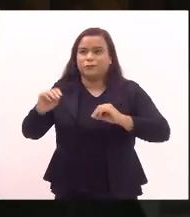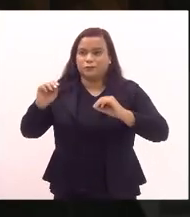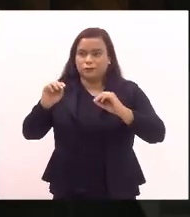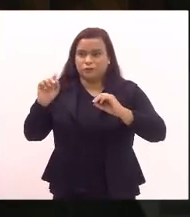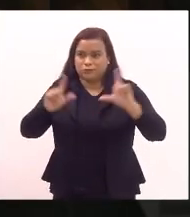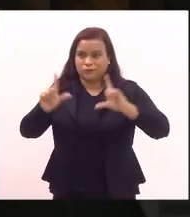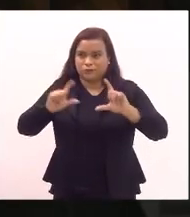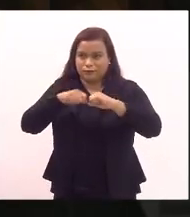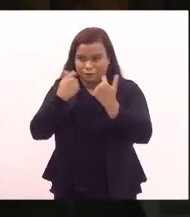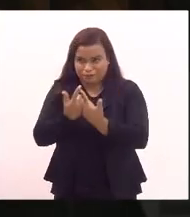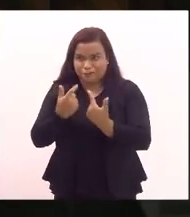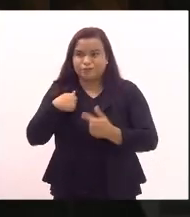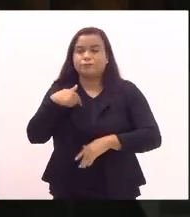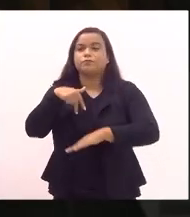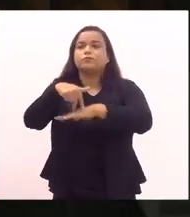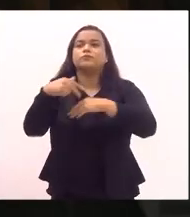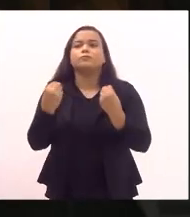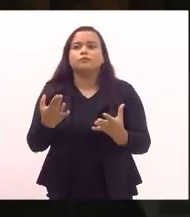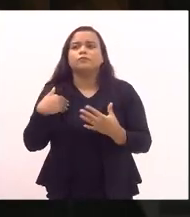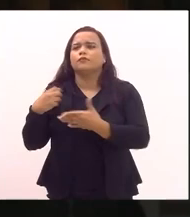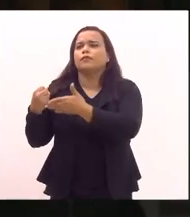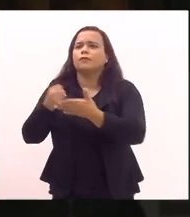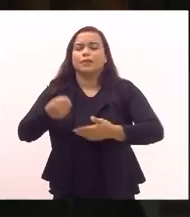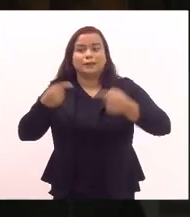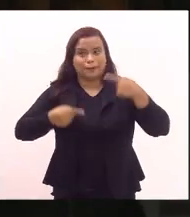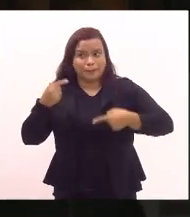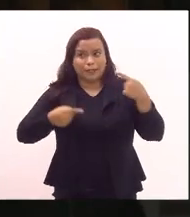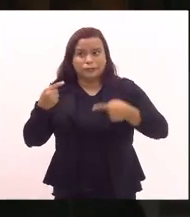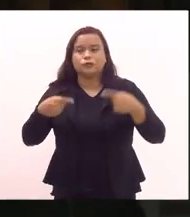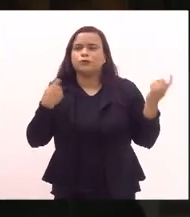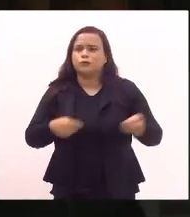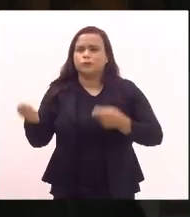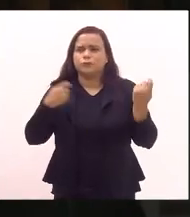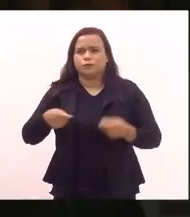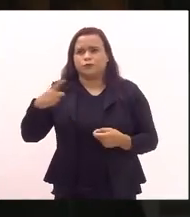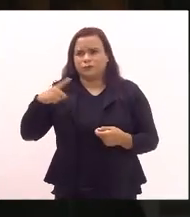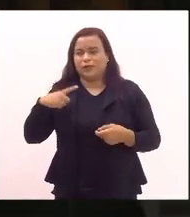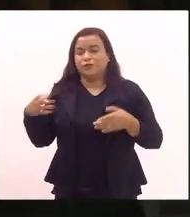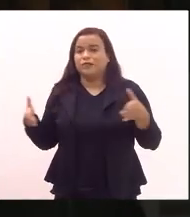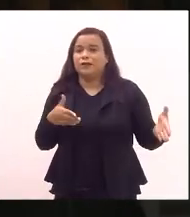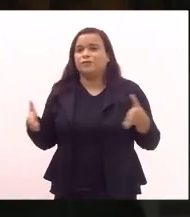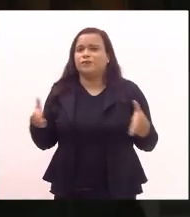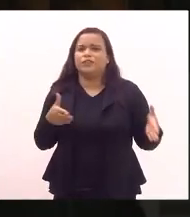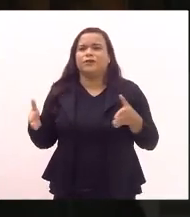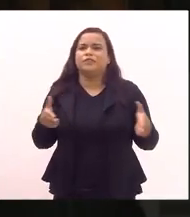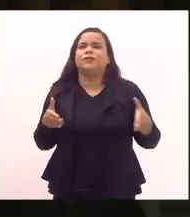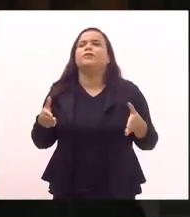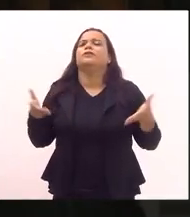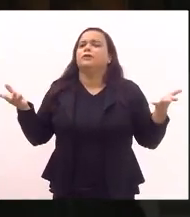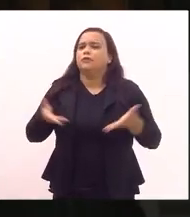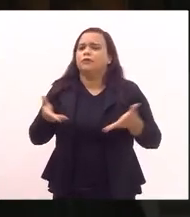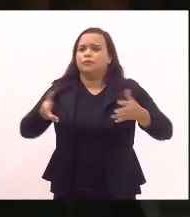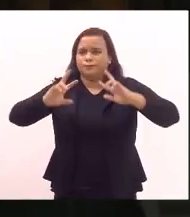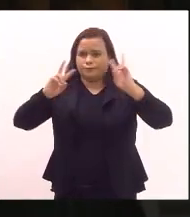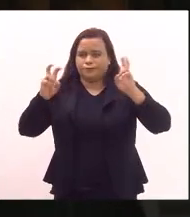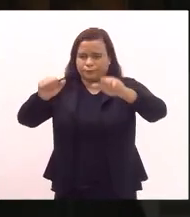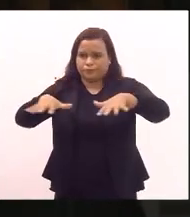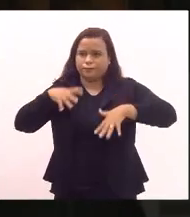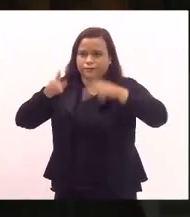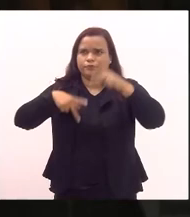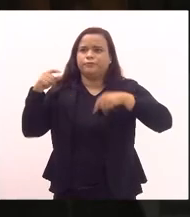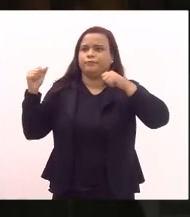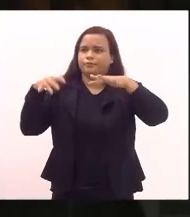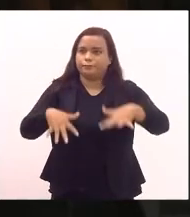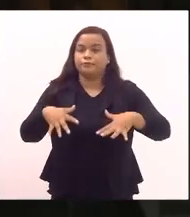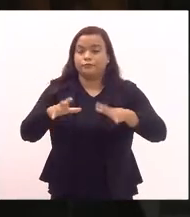hoje eu venho à Tribuna trazer um debate que tem sido Permanente no nosso mandato e que hoje foi tema da audiência pública da